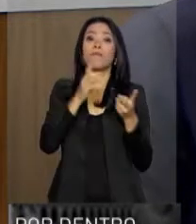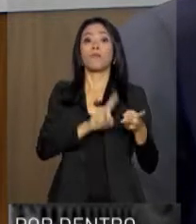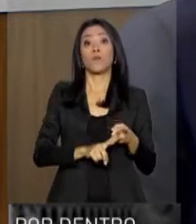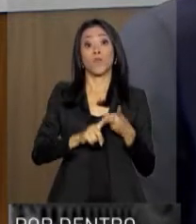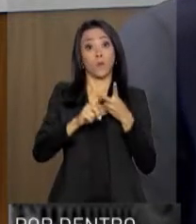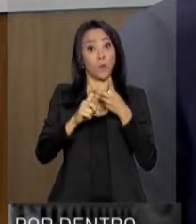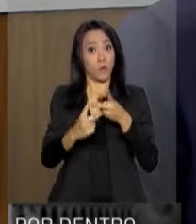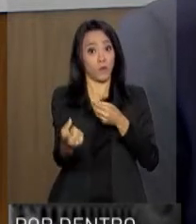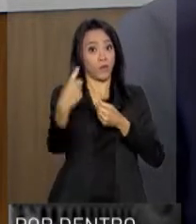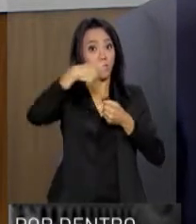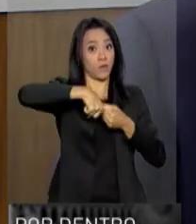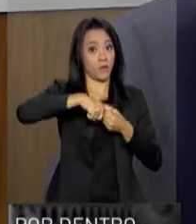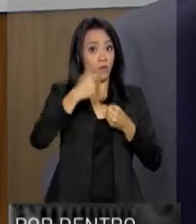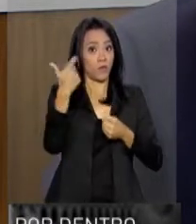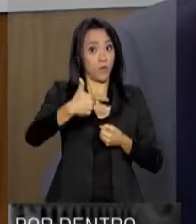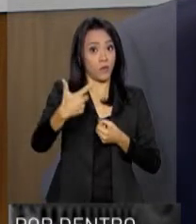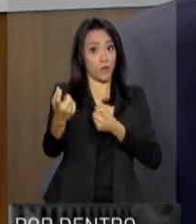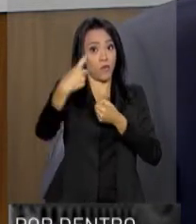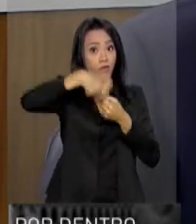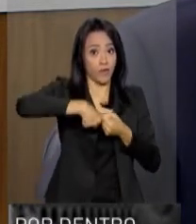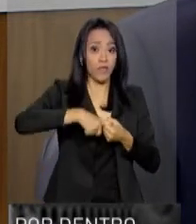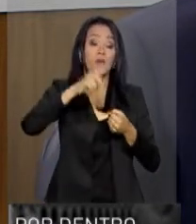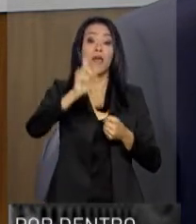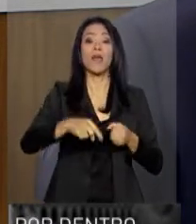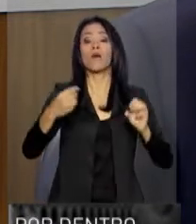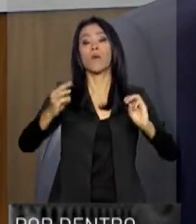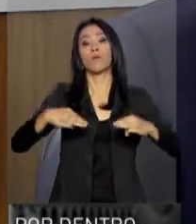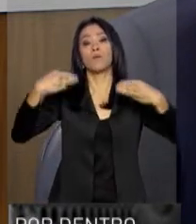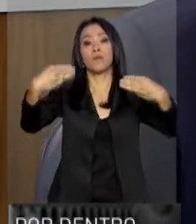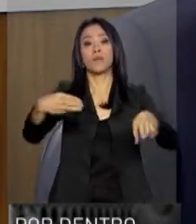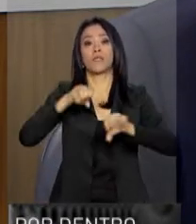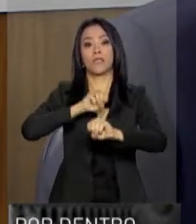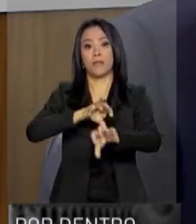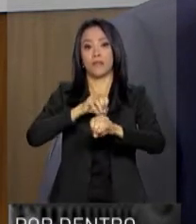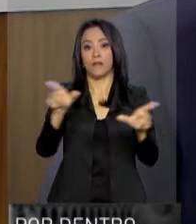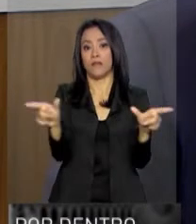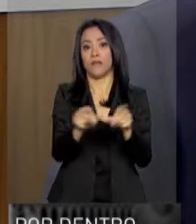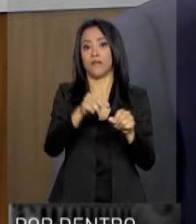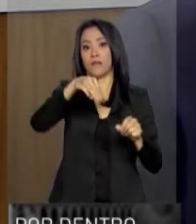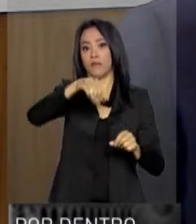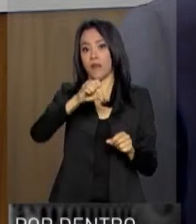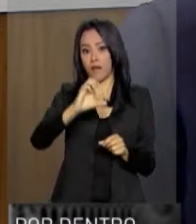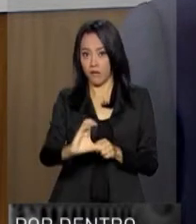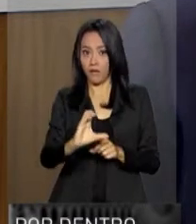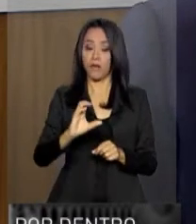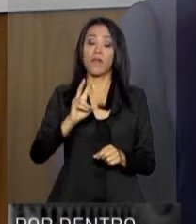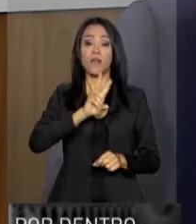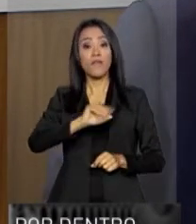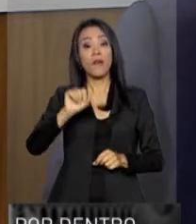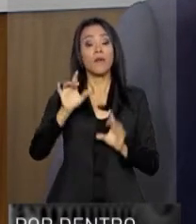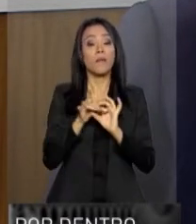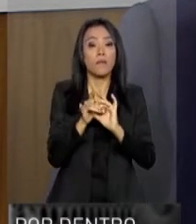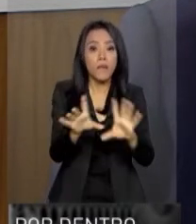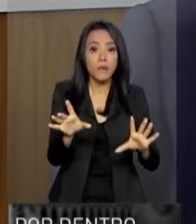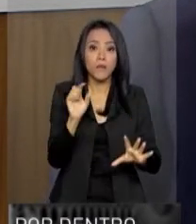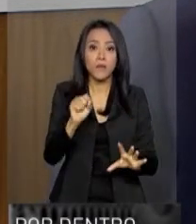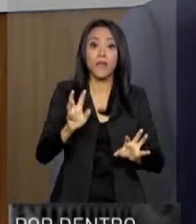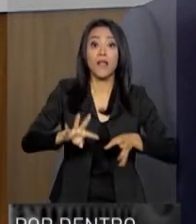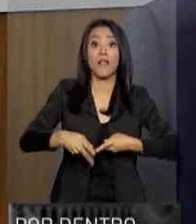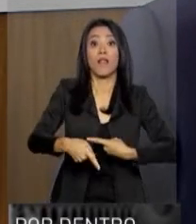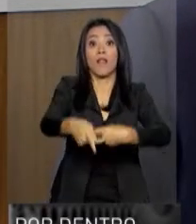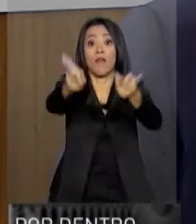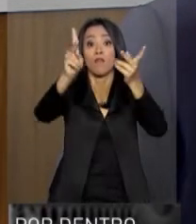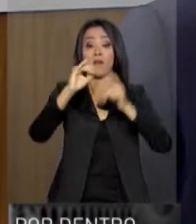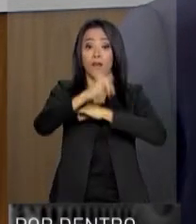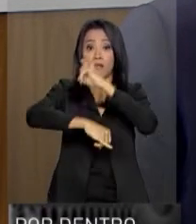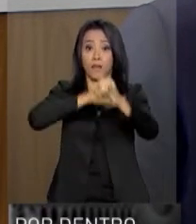eu respondo à sua pergunta é com o ministério da educação que permitirá através desse convênio é levar a banda larga para